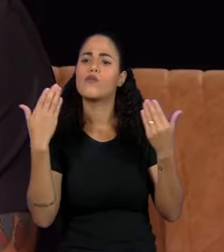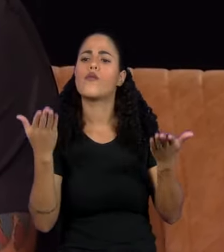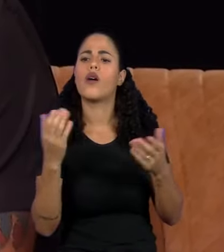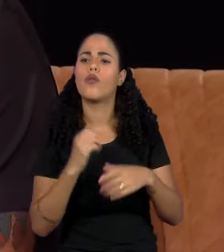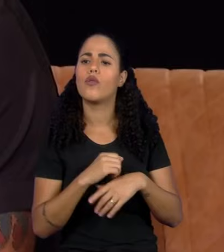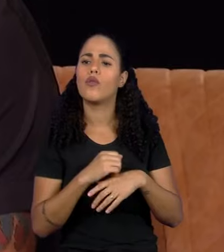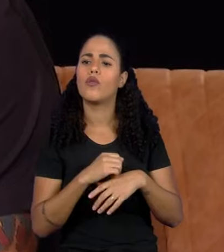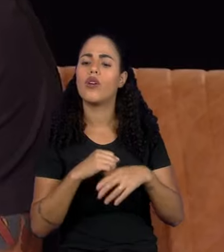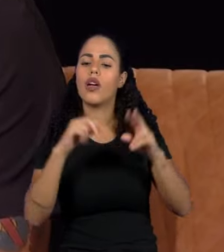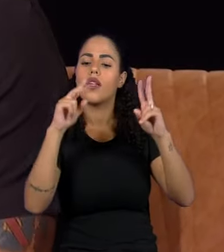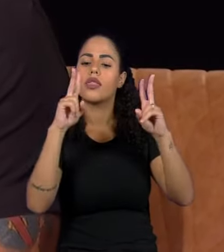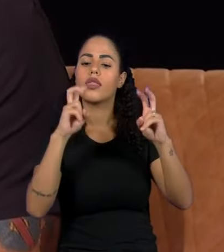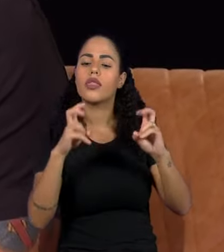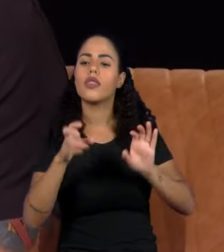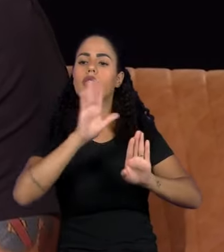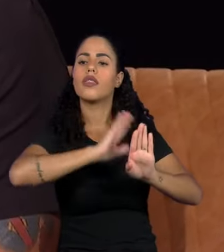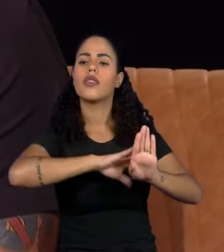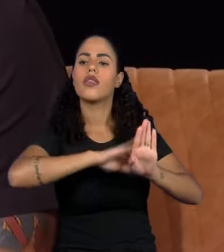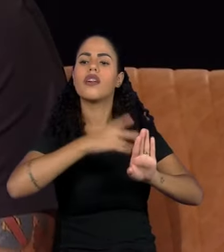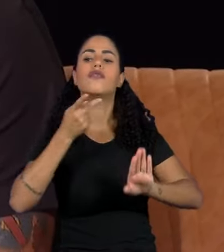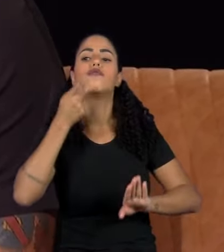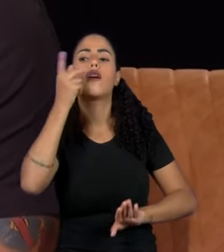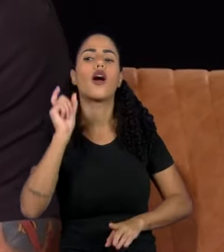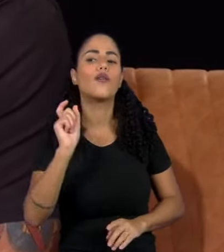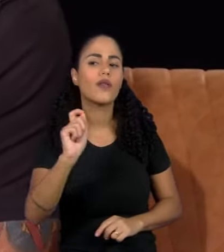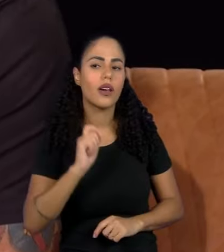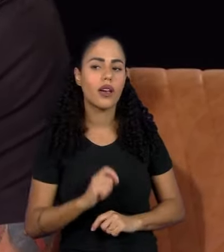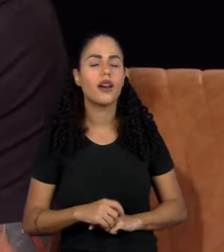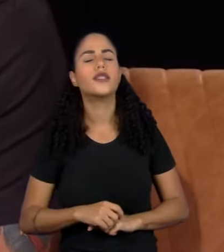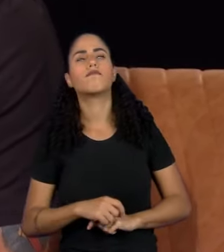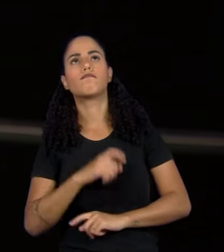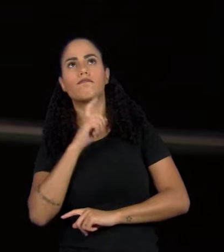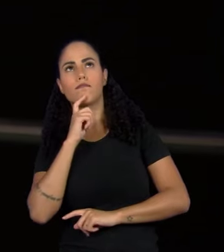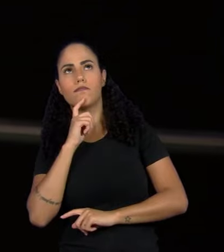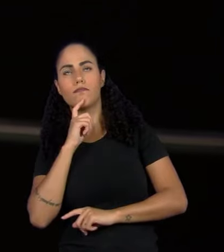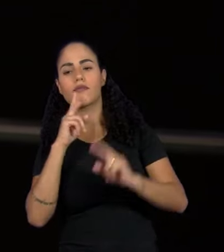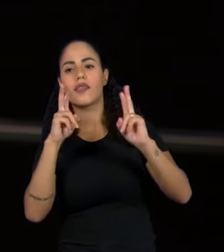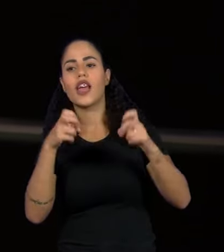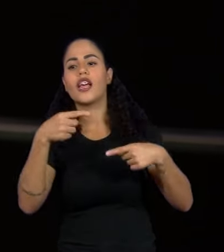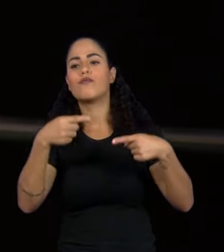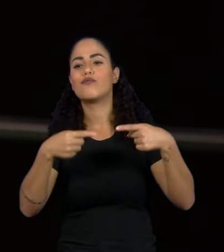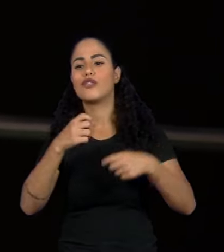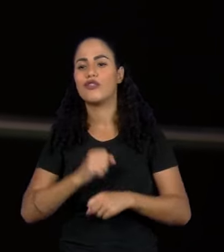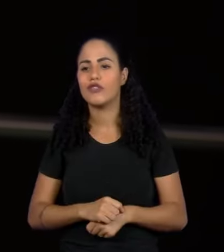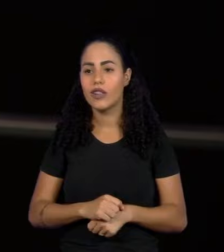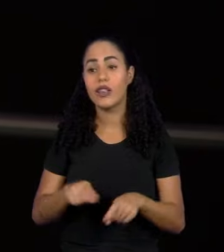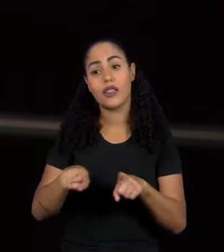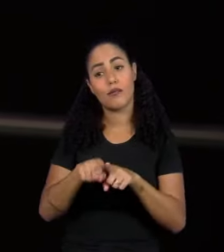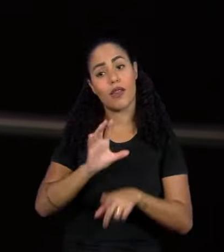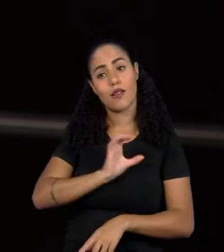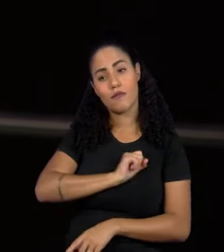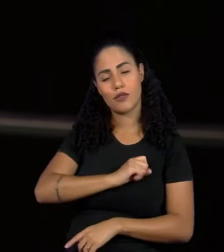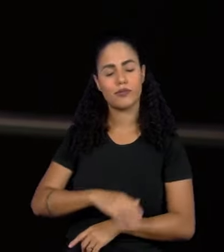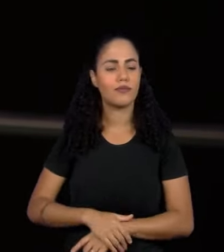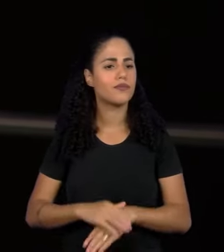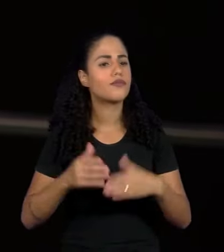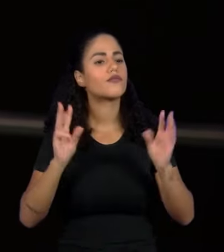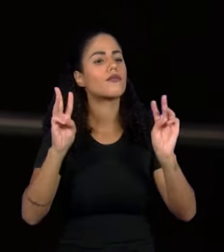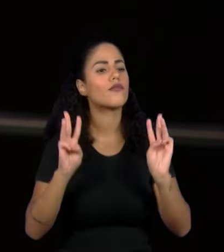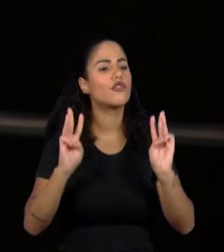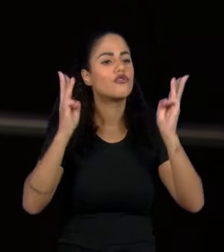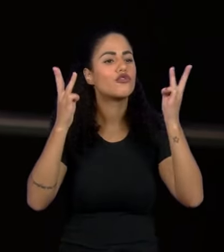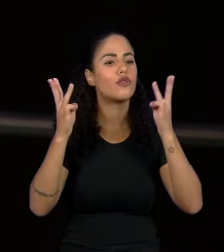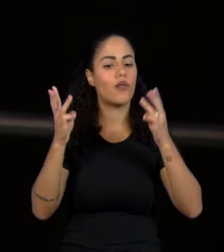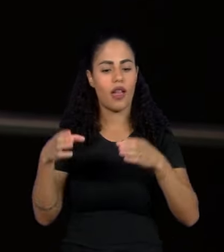mais existenciais, às vezes mais políticas, mas também queria falar de amor. E o show que foi histórico na